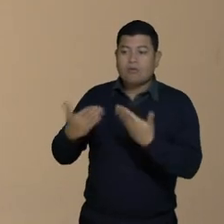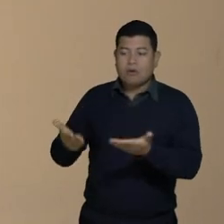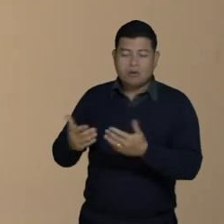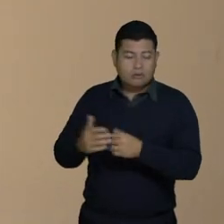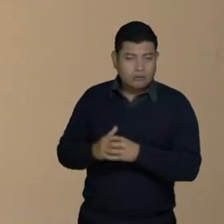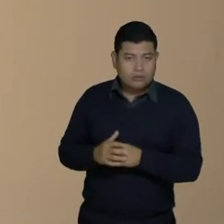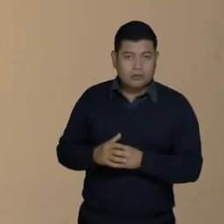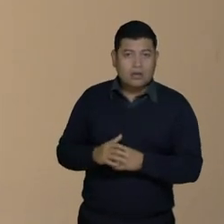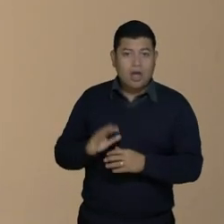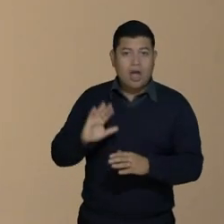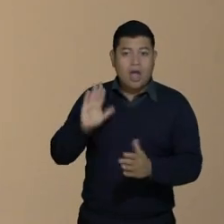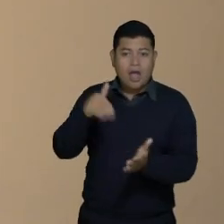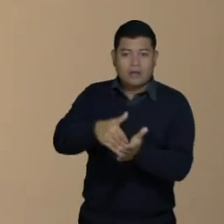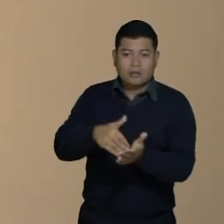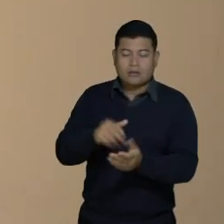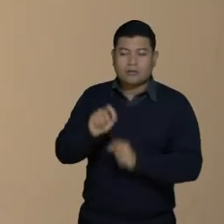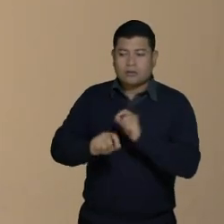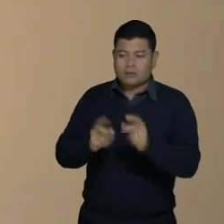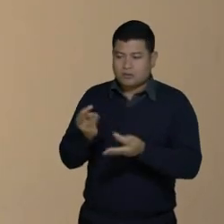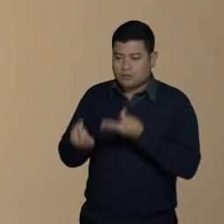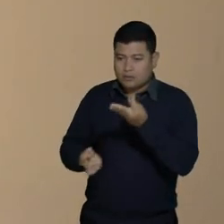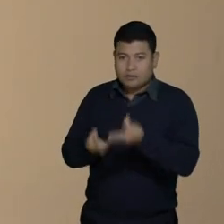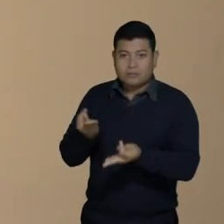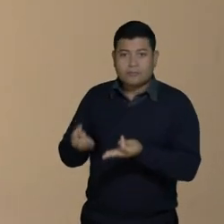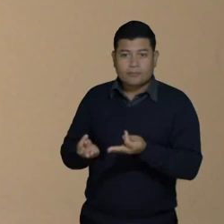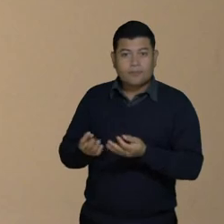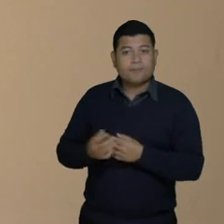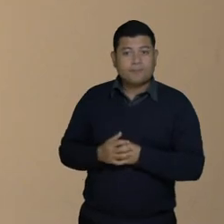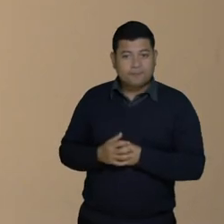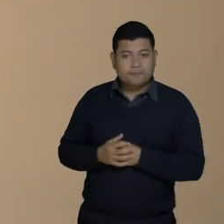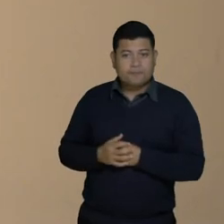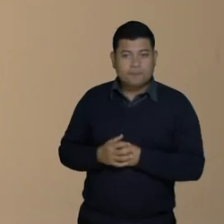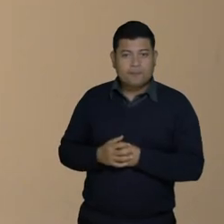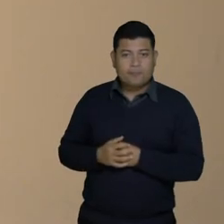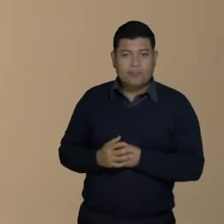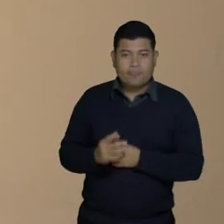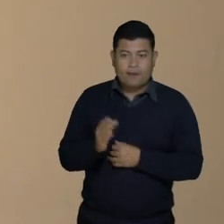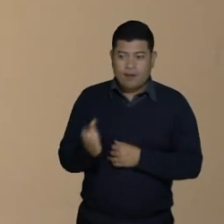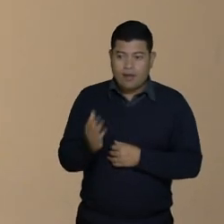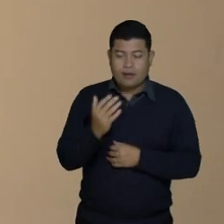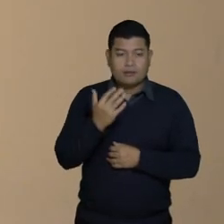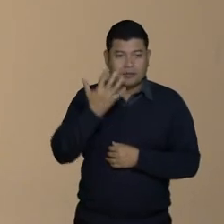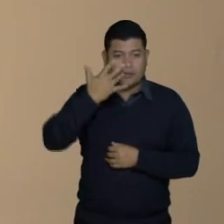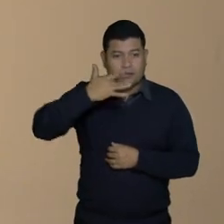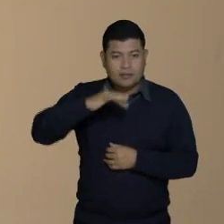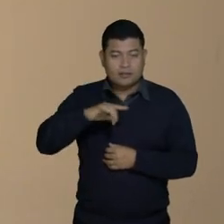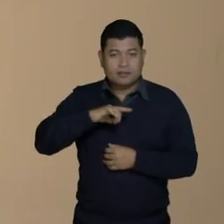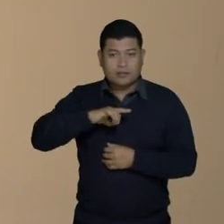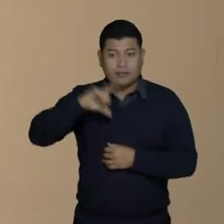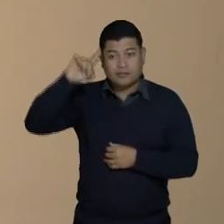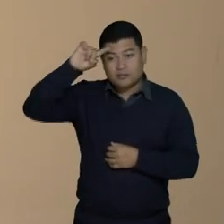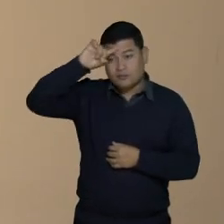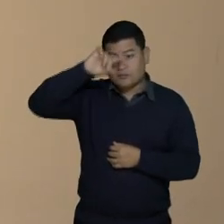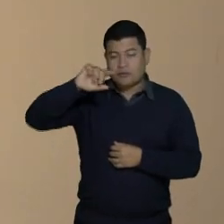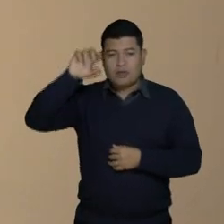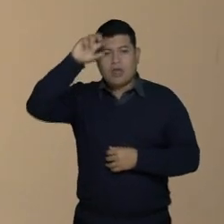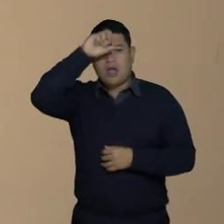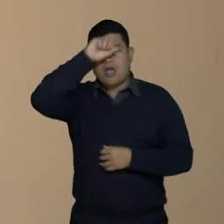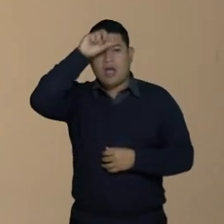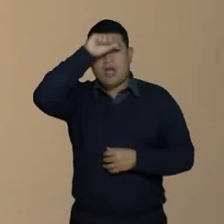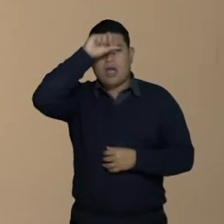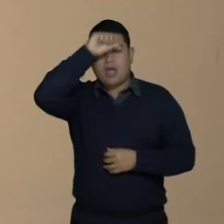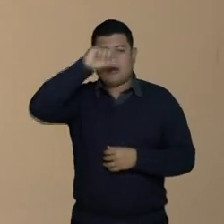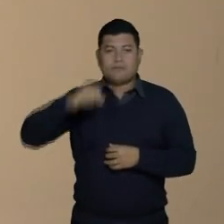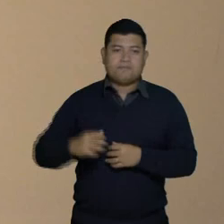vocês as crianças que têm dificuldades de aprendizagem essas crianças que daí a gente vai